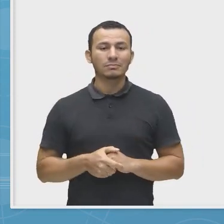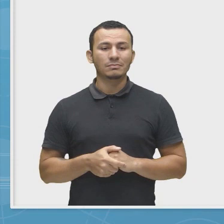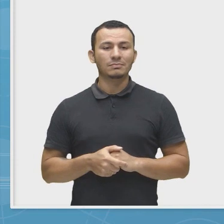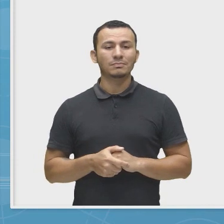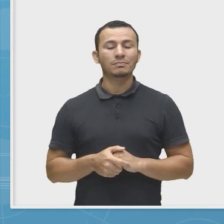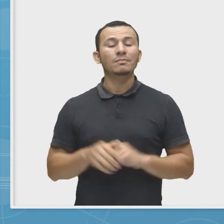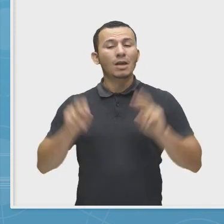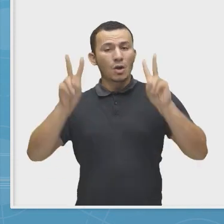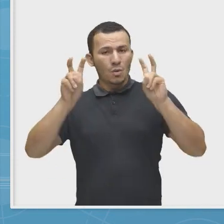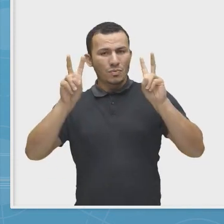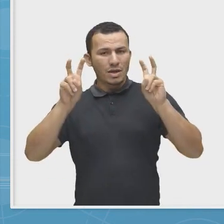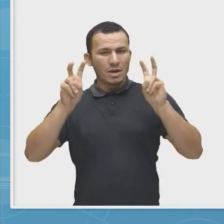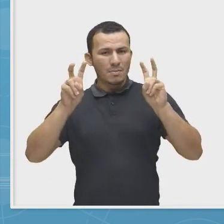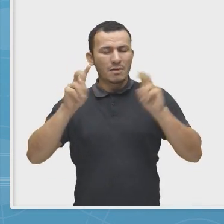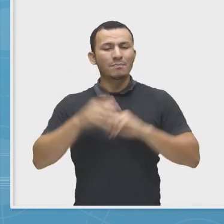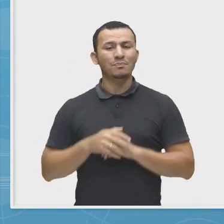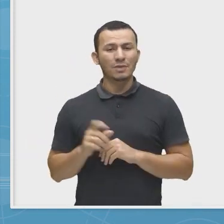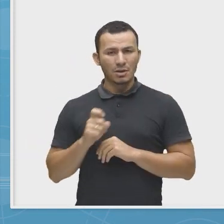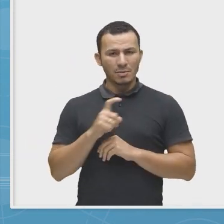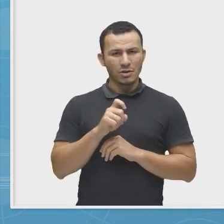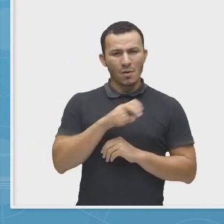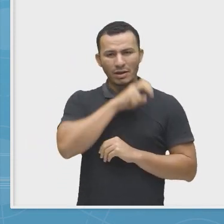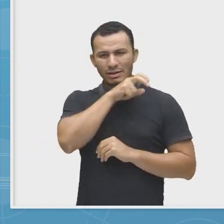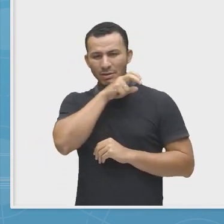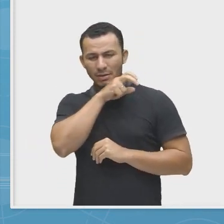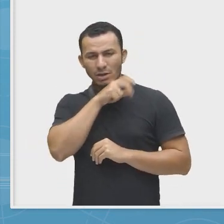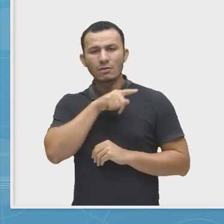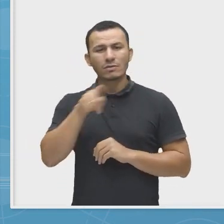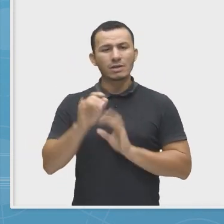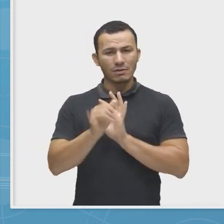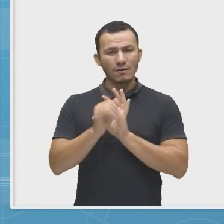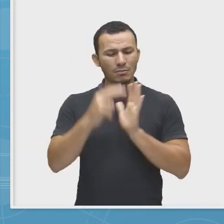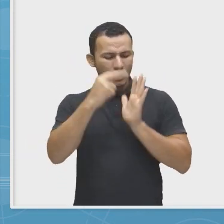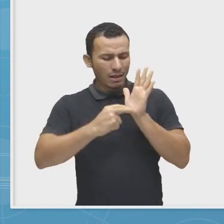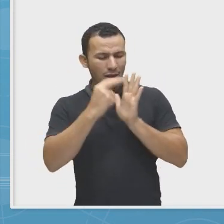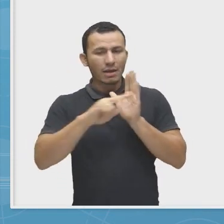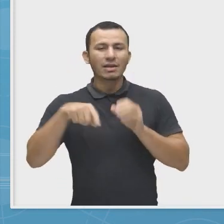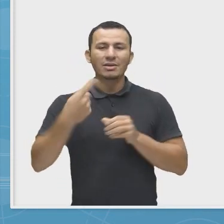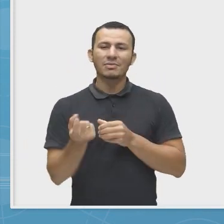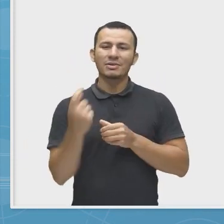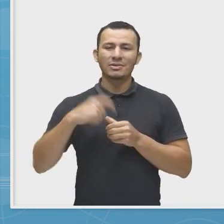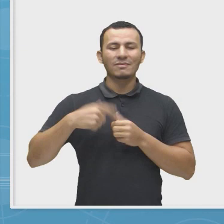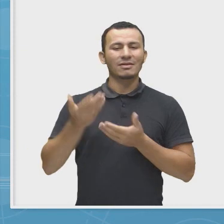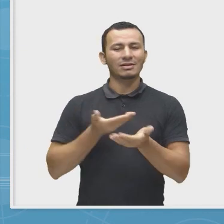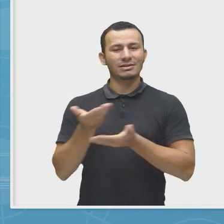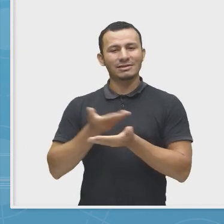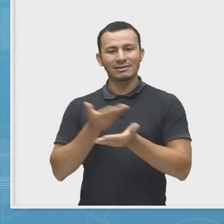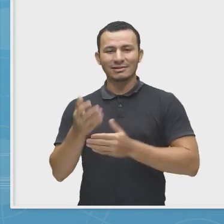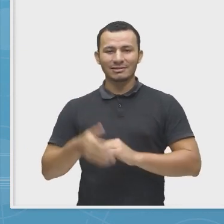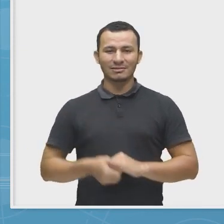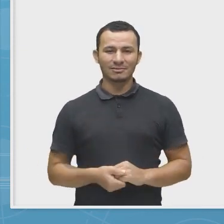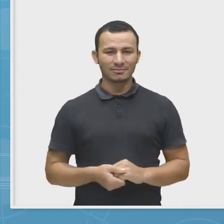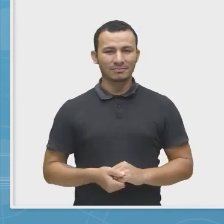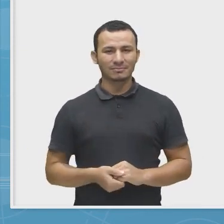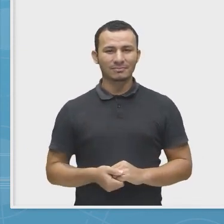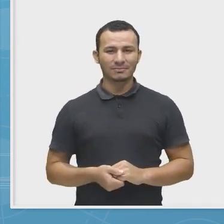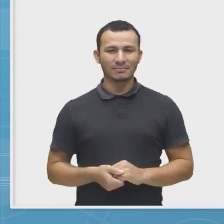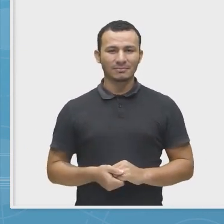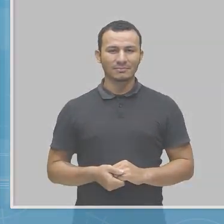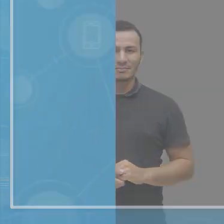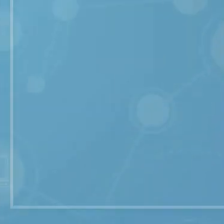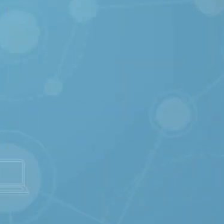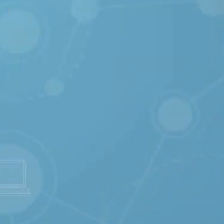vocês vão fazer a leitura dessa fábula, ok? E aí depois eu retorno com vocês para fazermos a nossa interação.